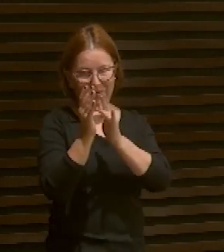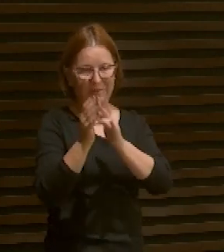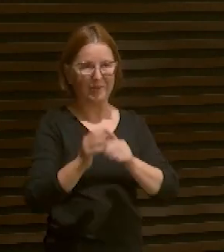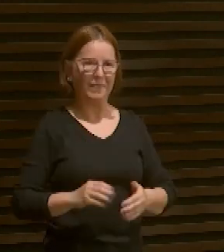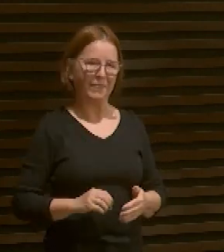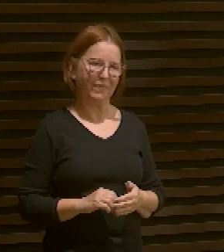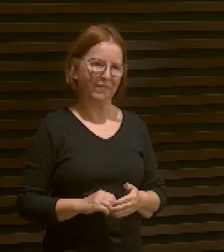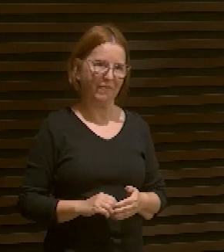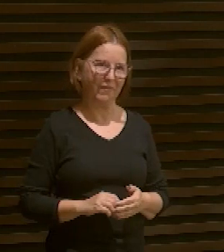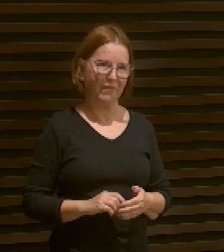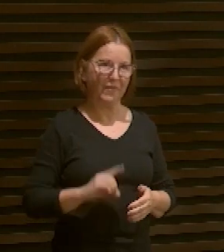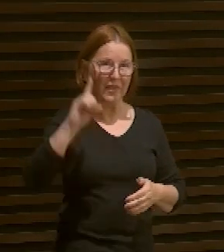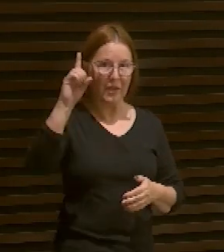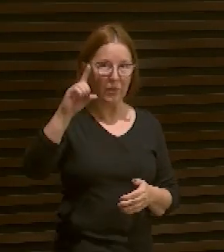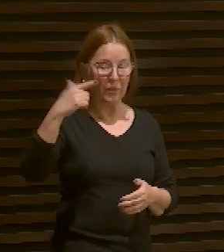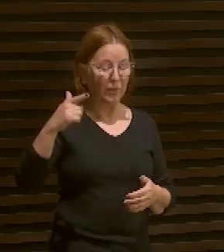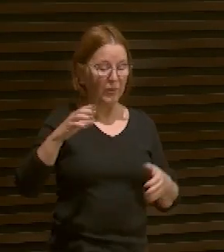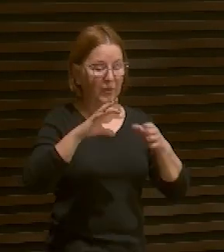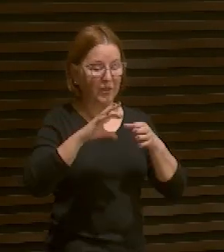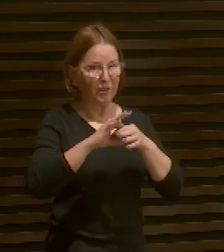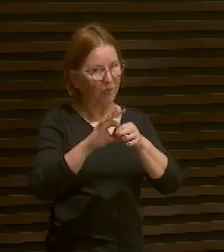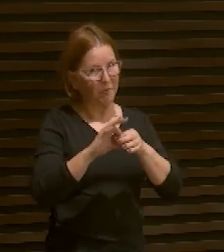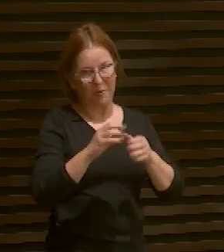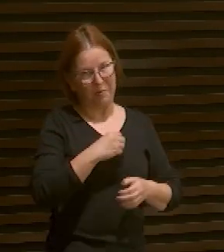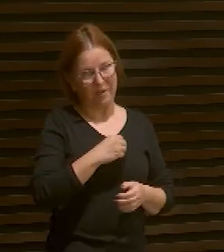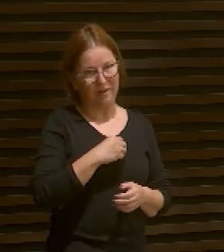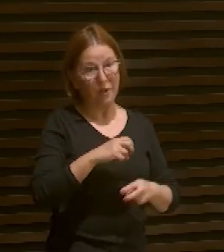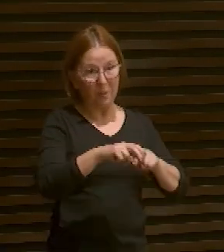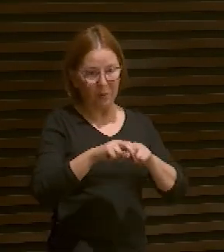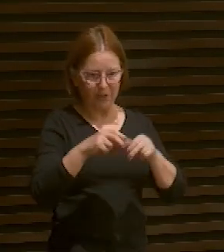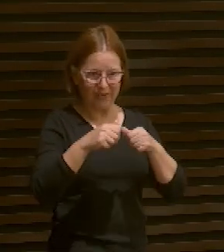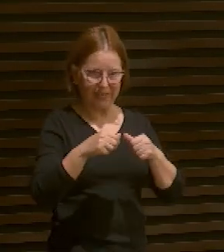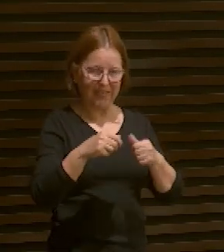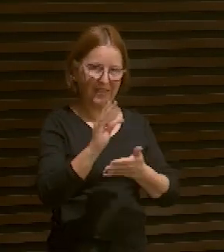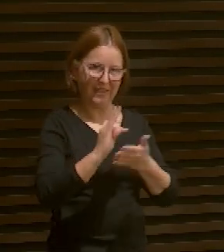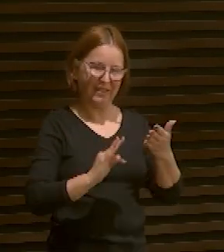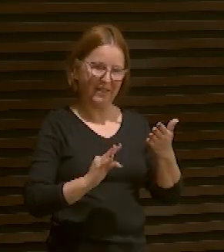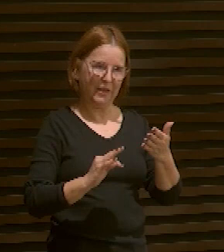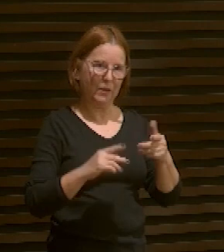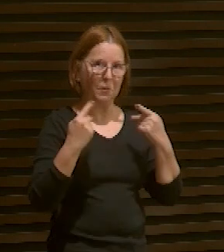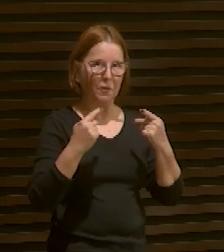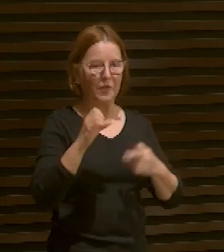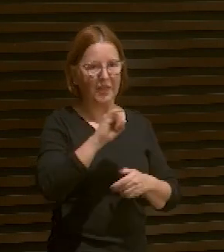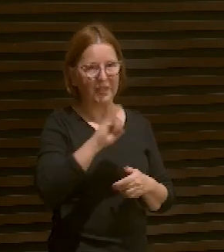Deus não tem comunhão com o pecado. Por isso, aqui nesse texto do profeta Isaías, ele